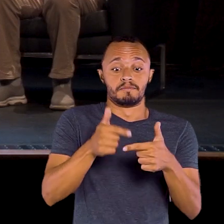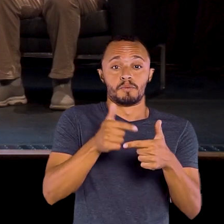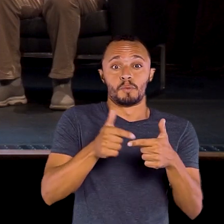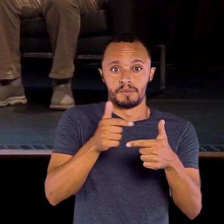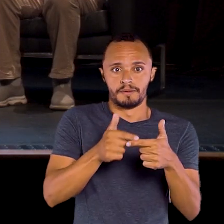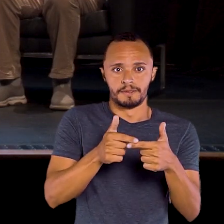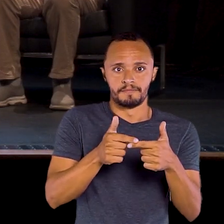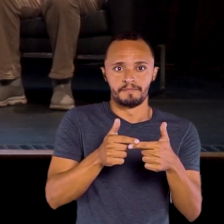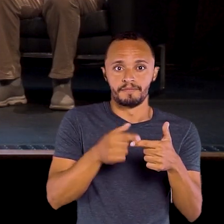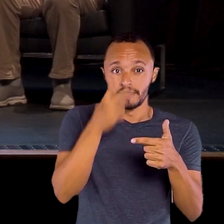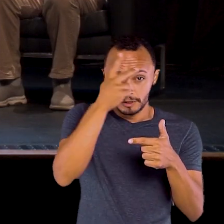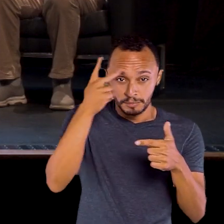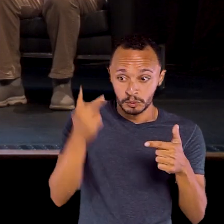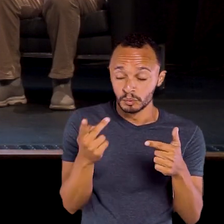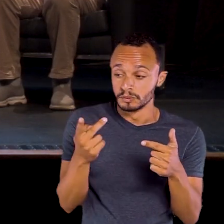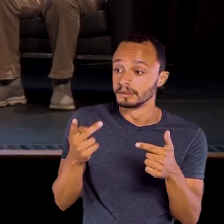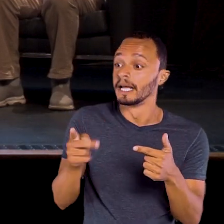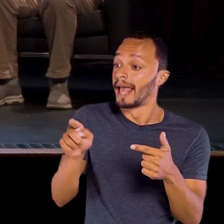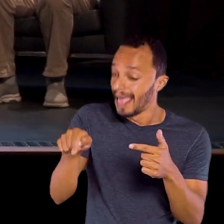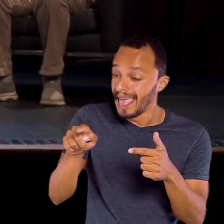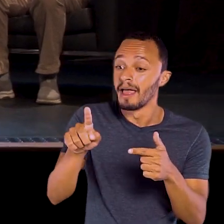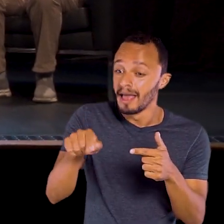que a literatura precisa fazer, transformar.